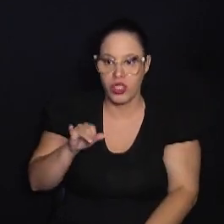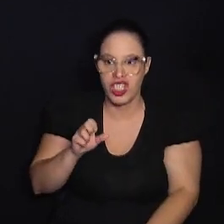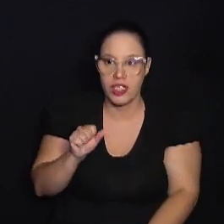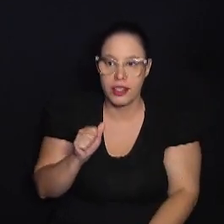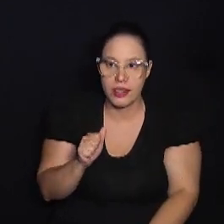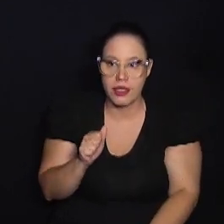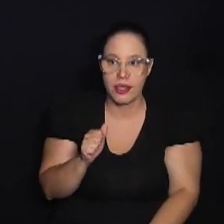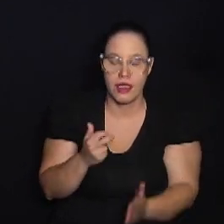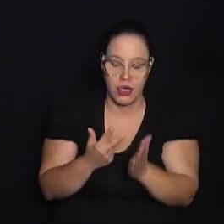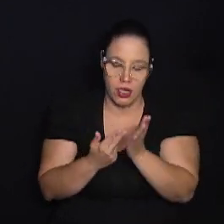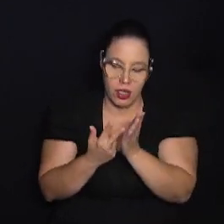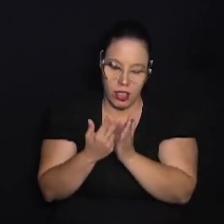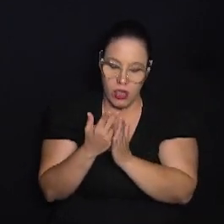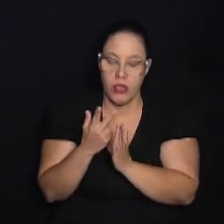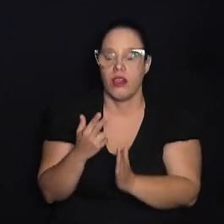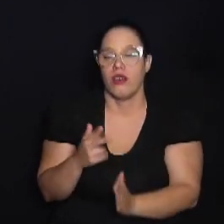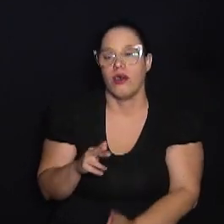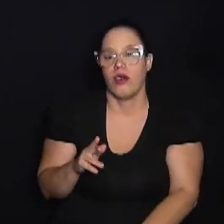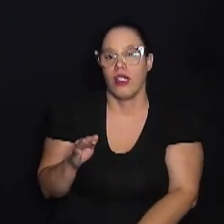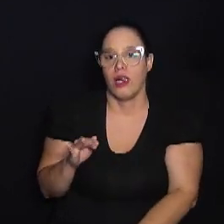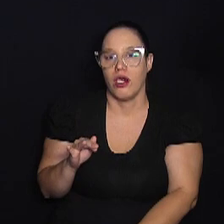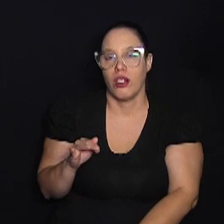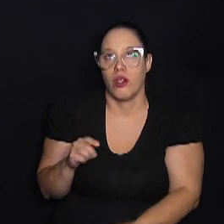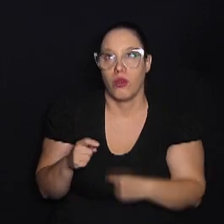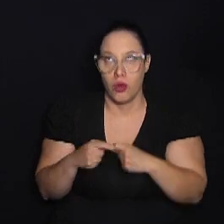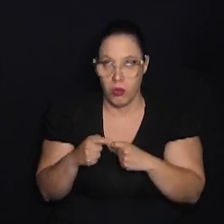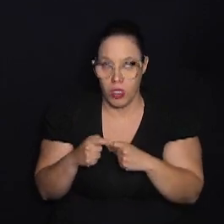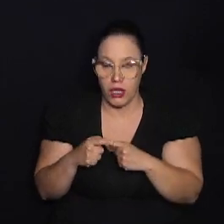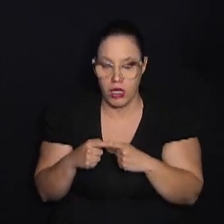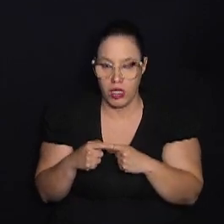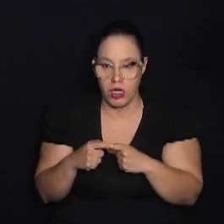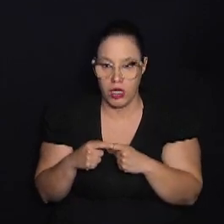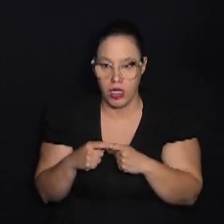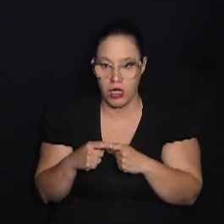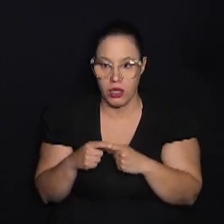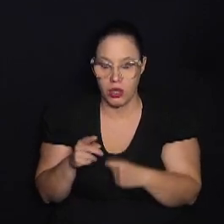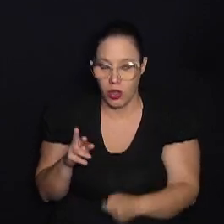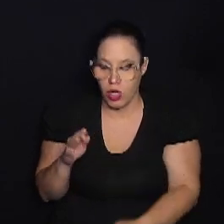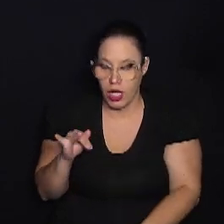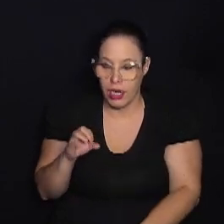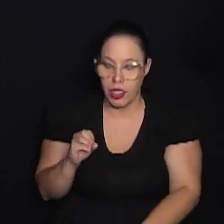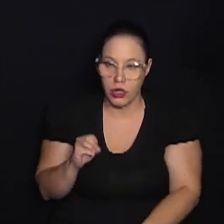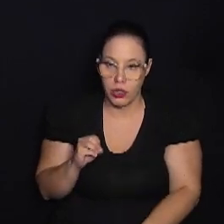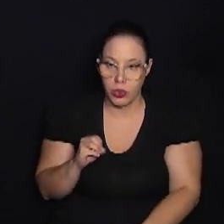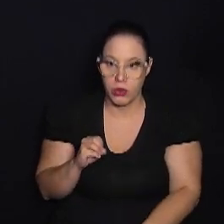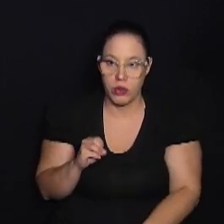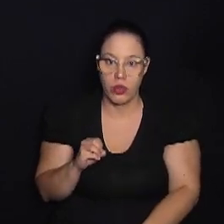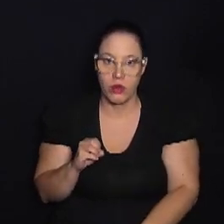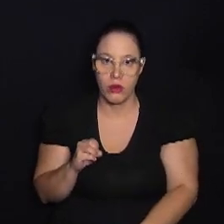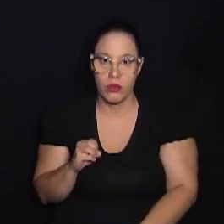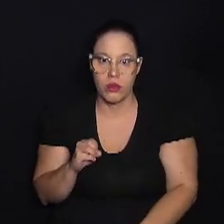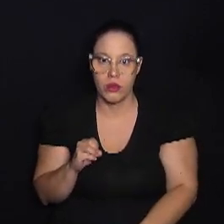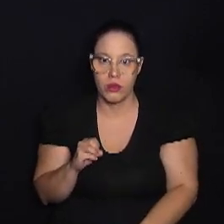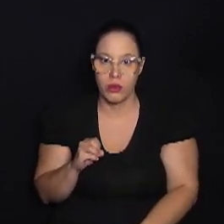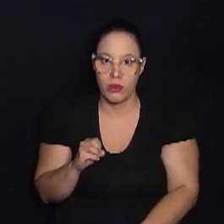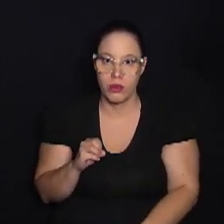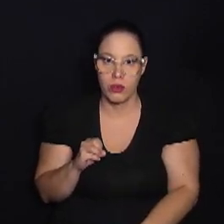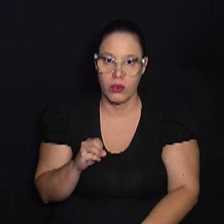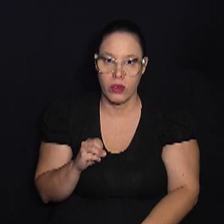cirurgião, do radioterapeuta, dos exames de imagem, que ele vai fazer muito frequentemente, vai precisar muito